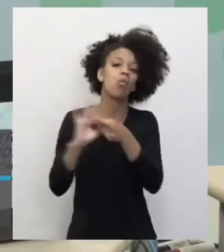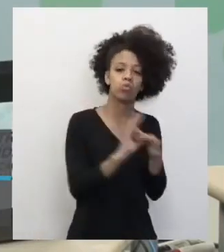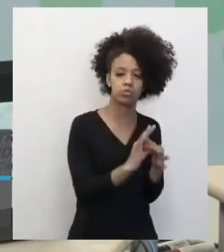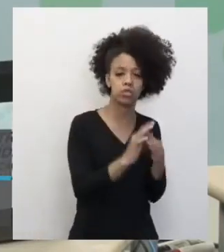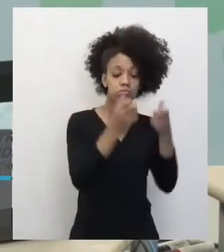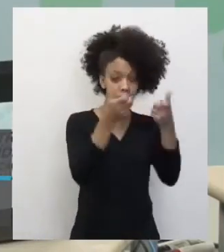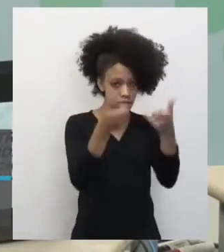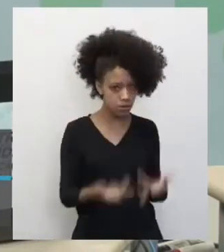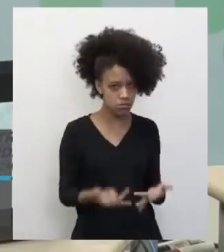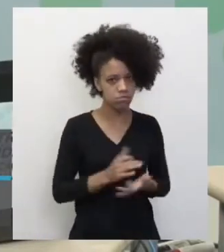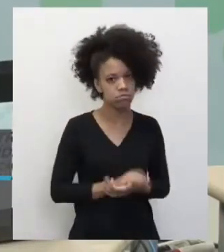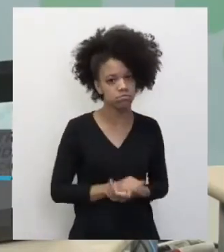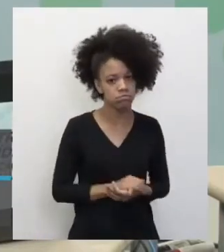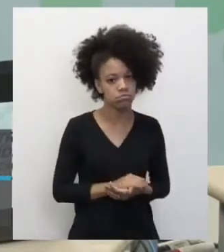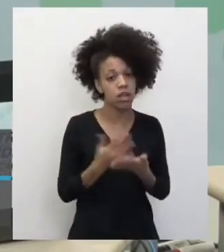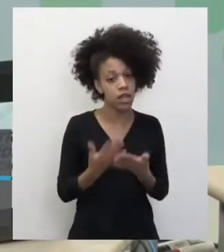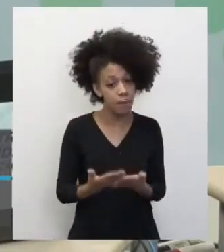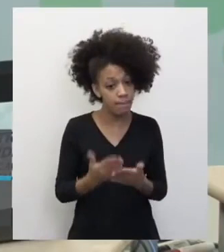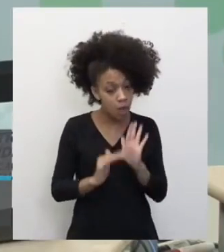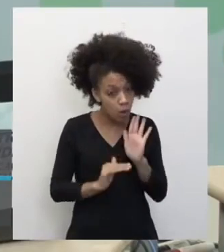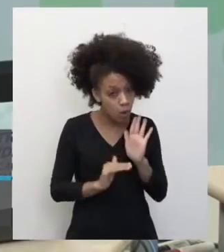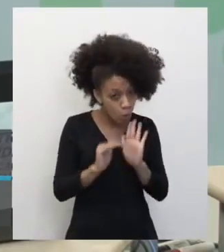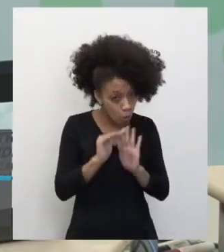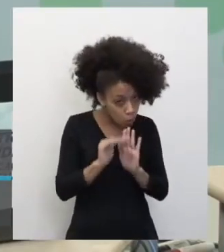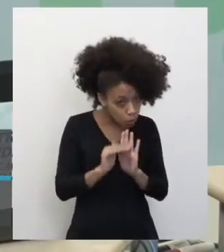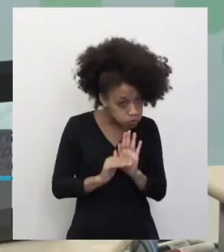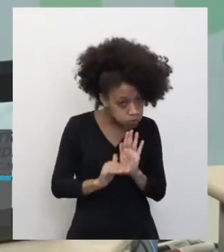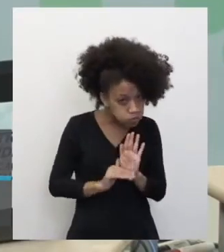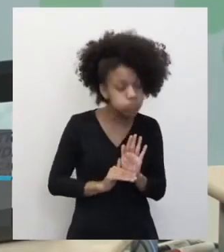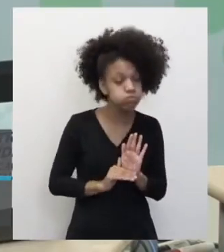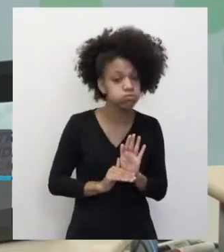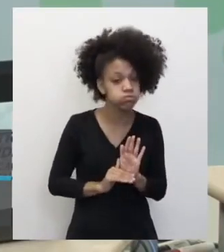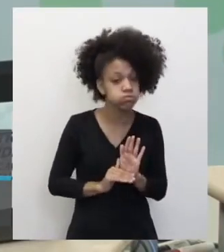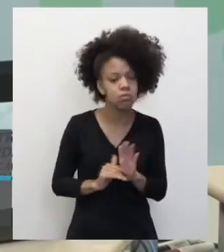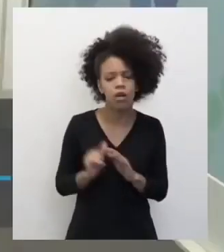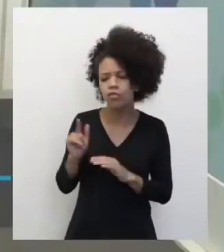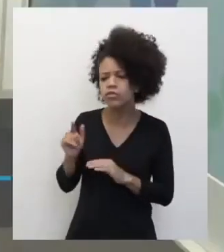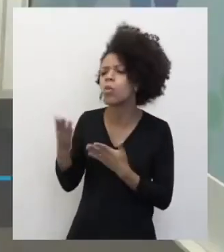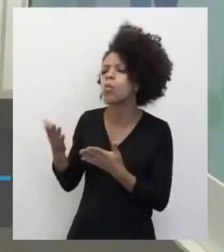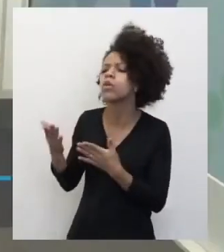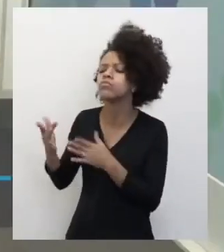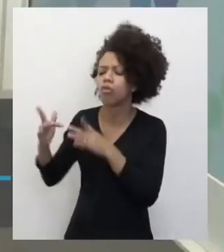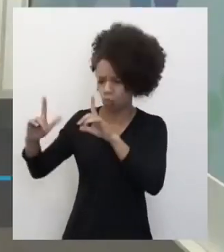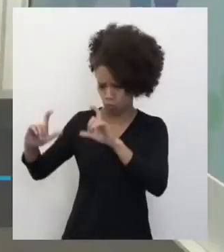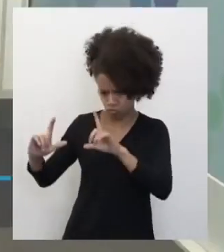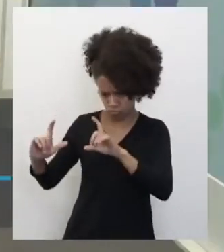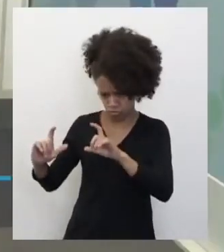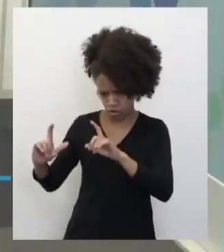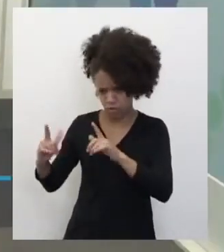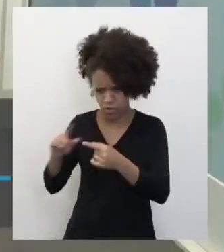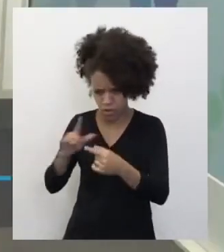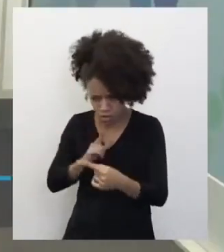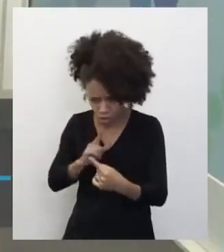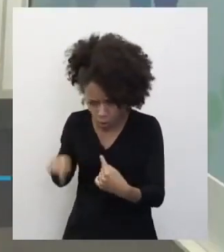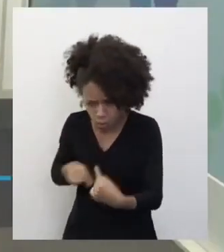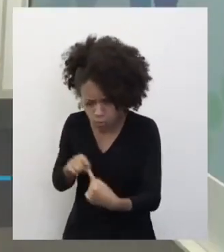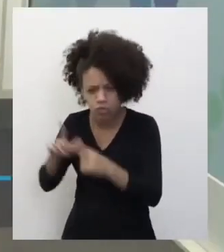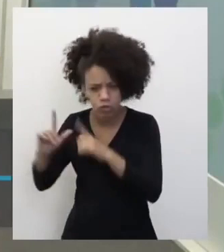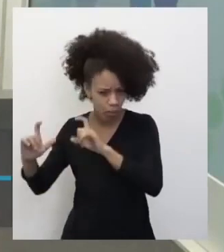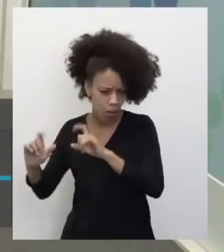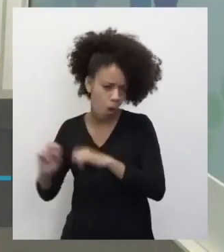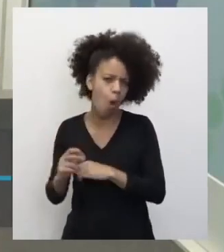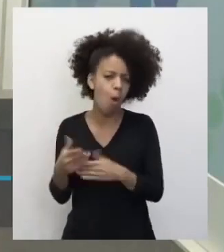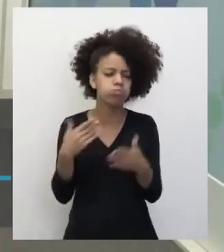sentido, ela está para construir o sentido do texto? Você, quando vai fotografar, você tem objetivos para fotografar ou